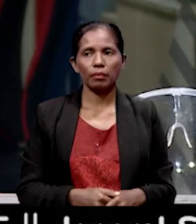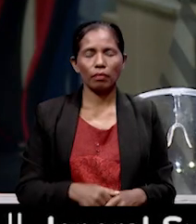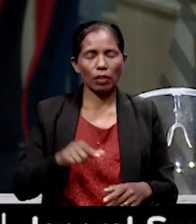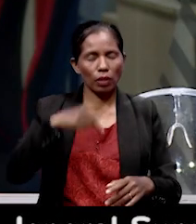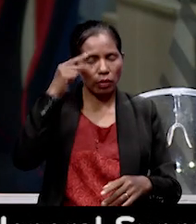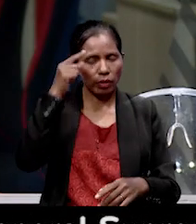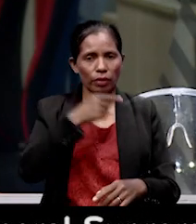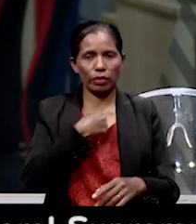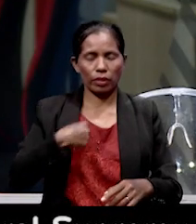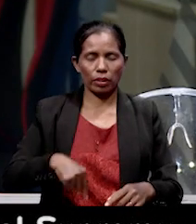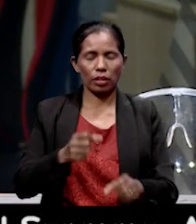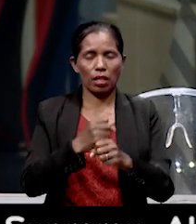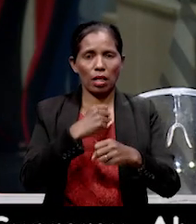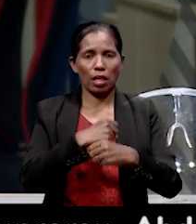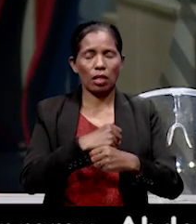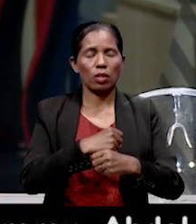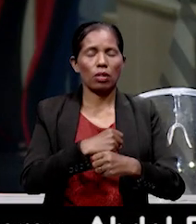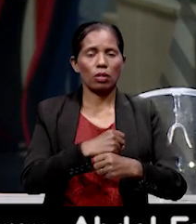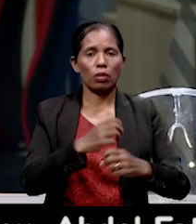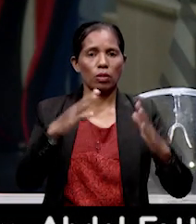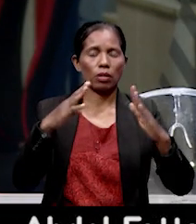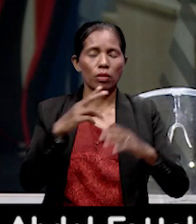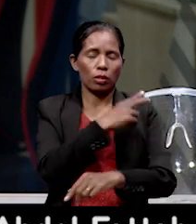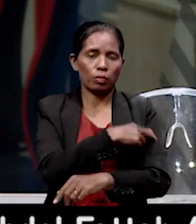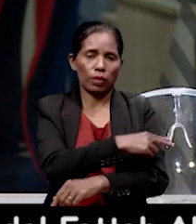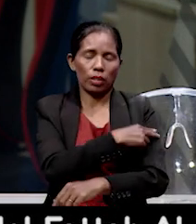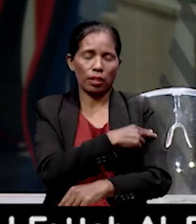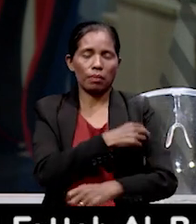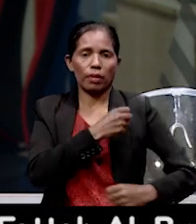Governo China cerraria o hospital militar ba FFDTLI.